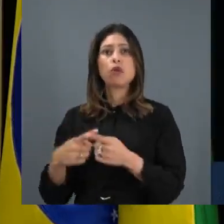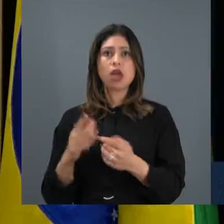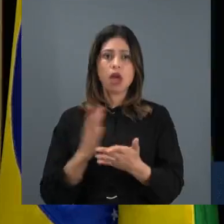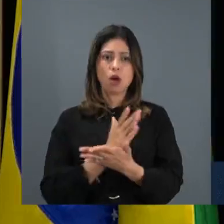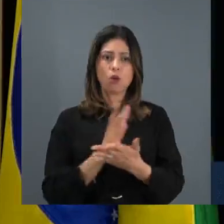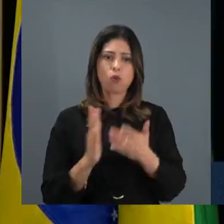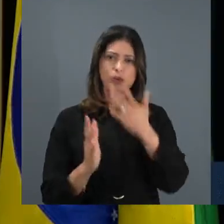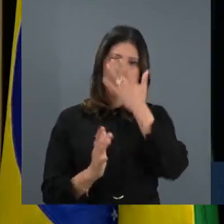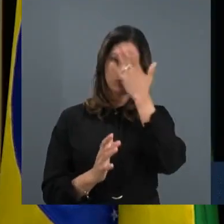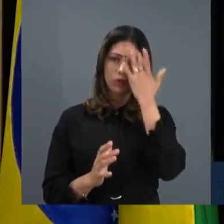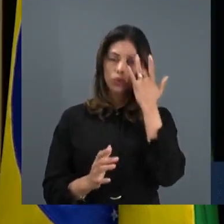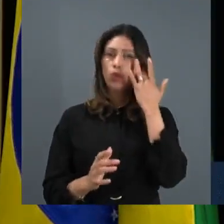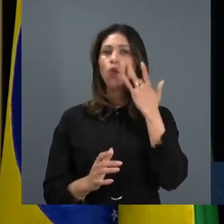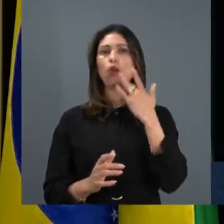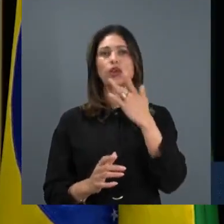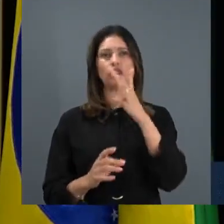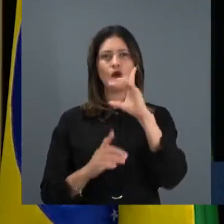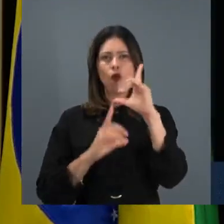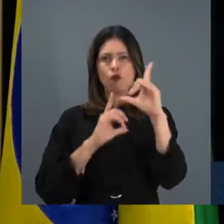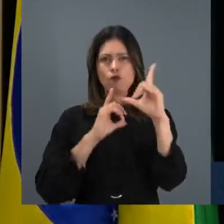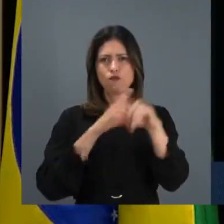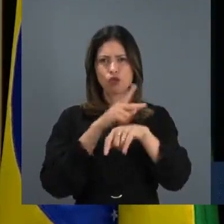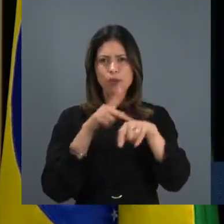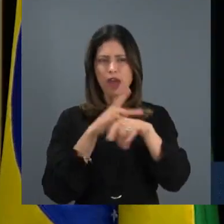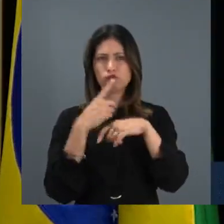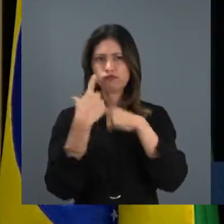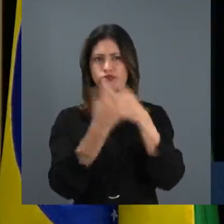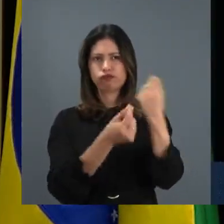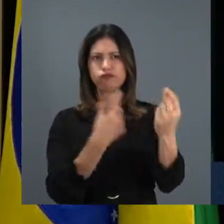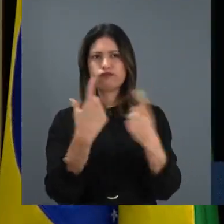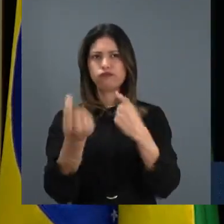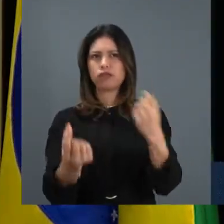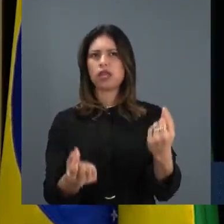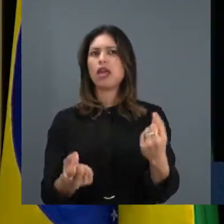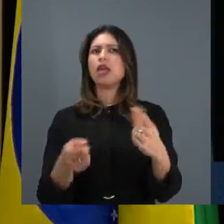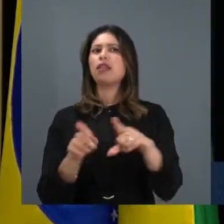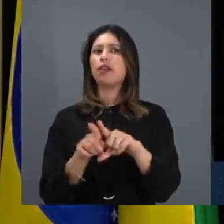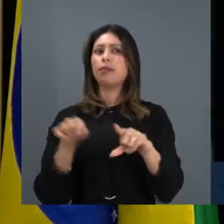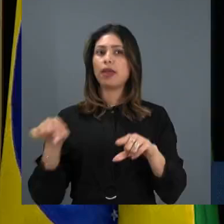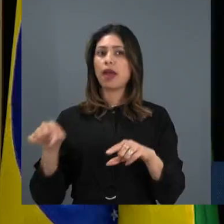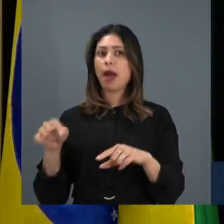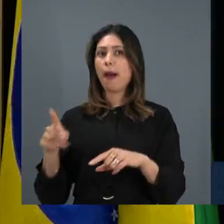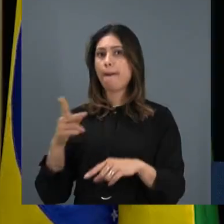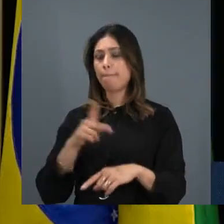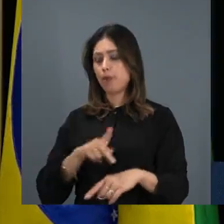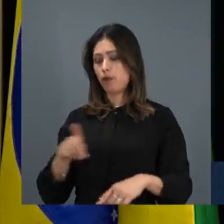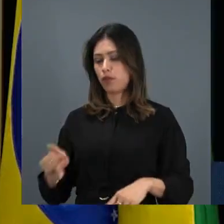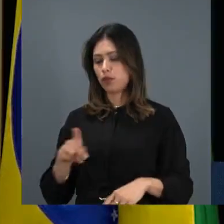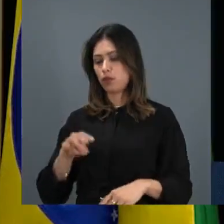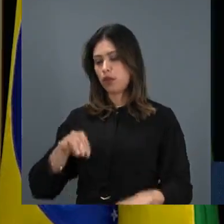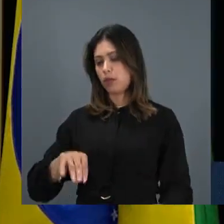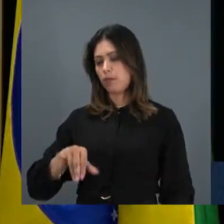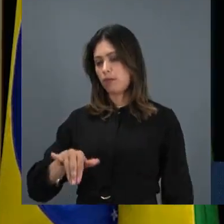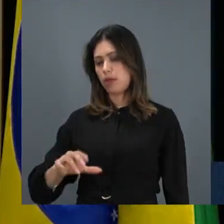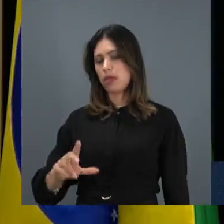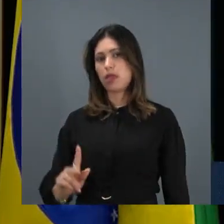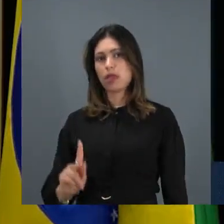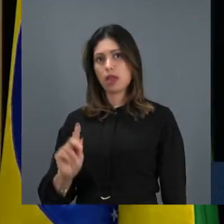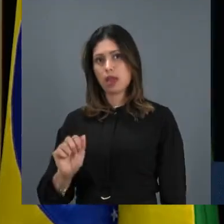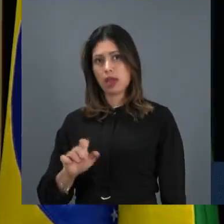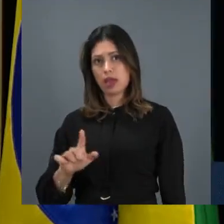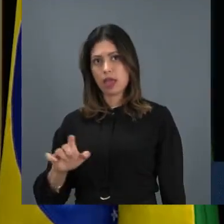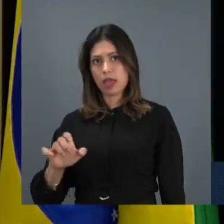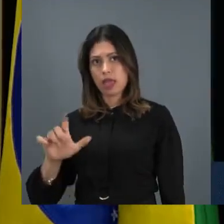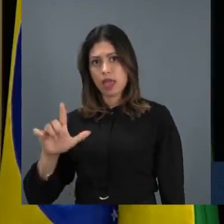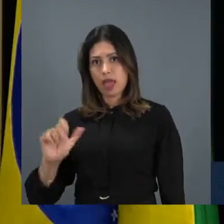do país. É comovente o depoimento de uma de suas filhas, a professora Micaela, que desabafa indignada.